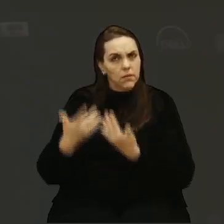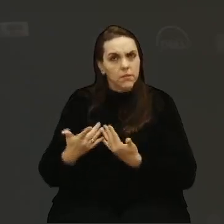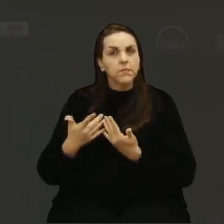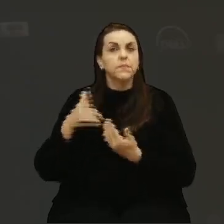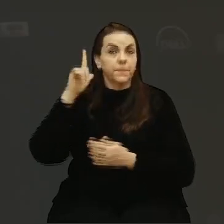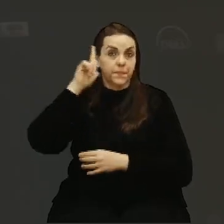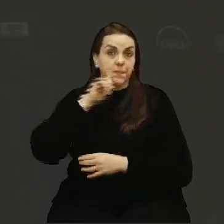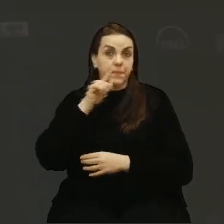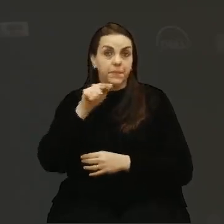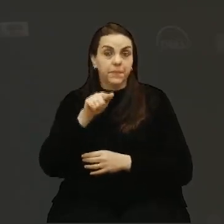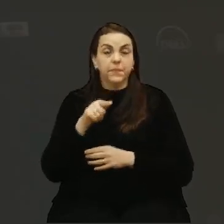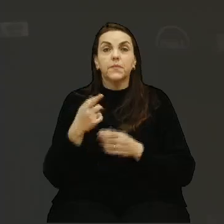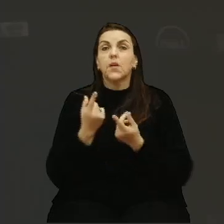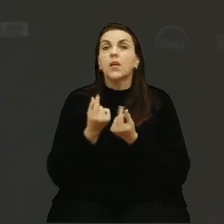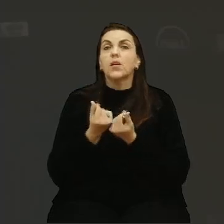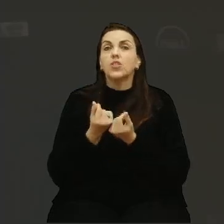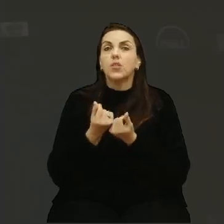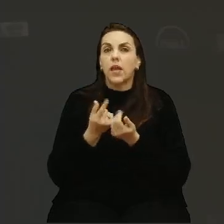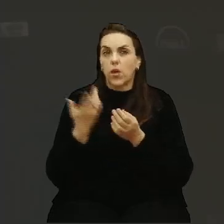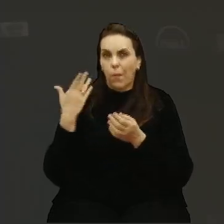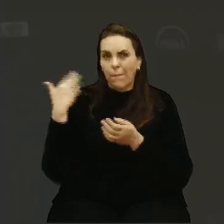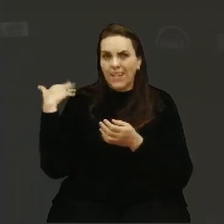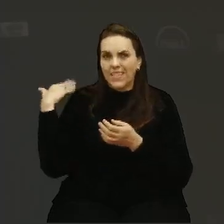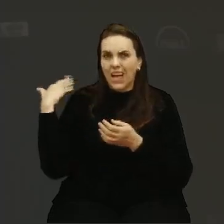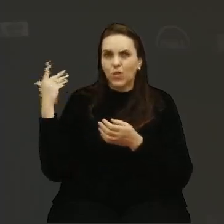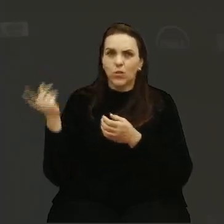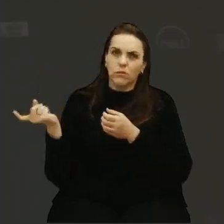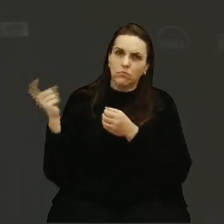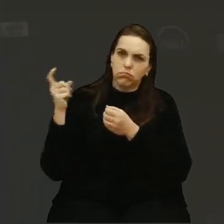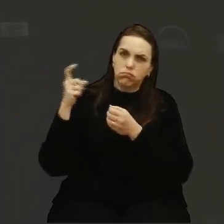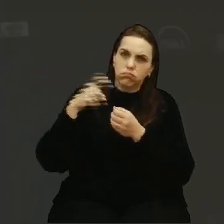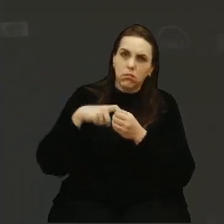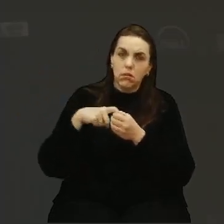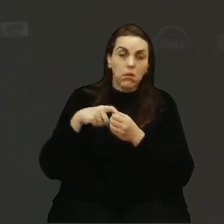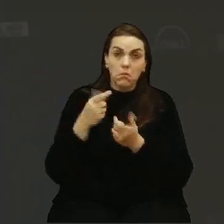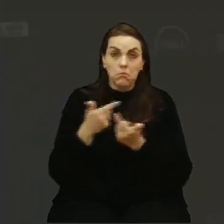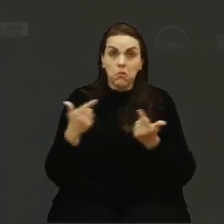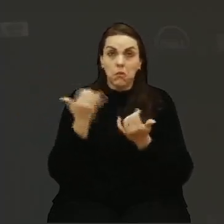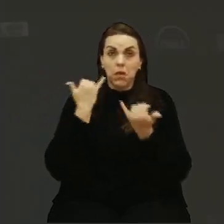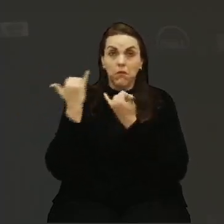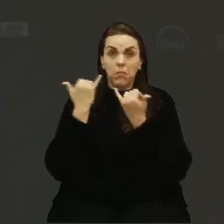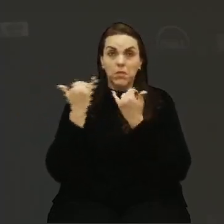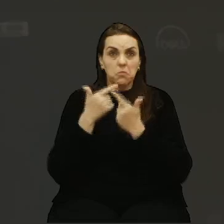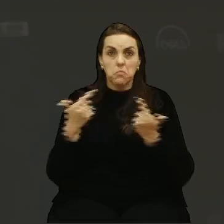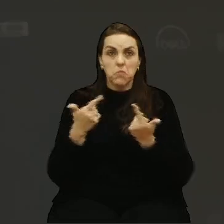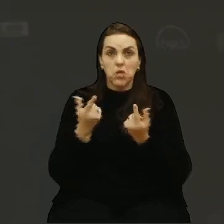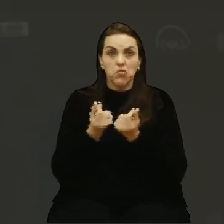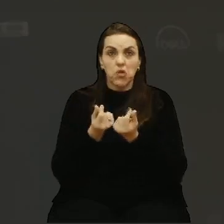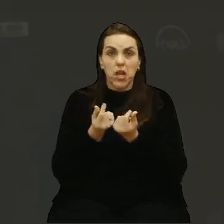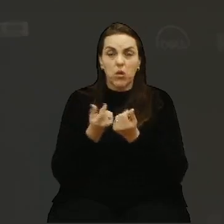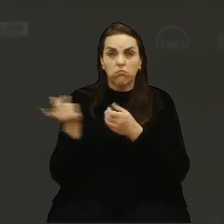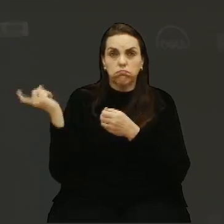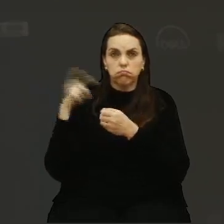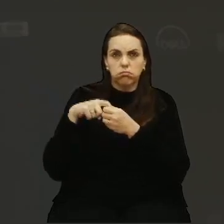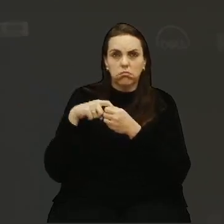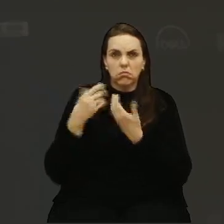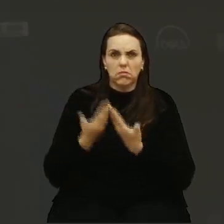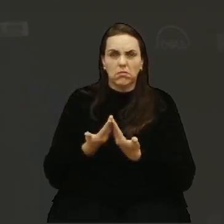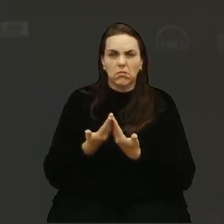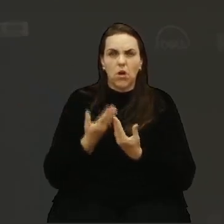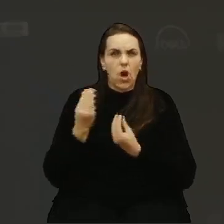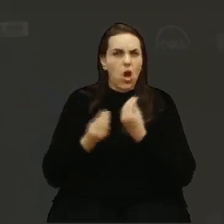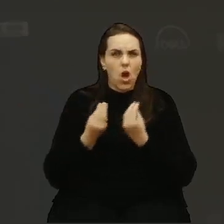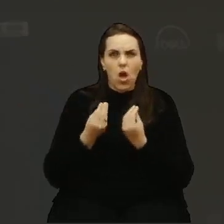da destinação de valores retroativos, fomos informados que não haviam valores retroativos a serem repassados. Bom, os